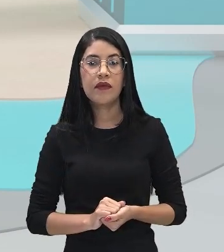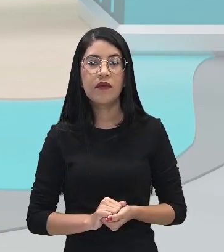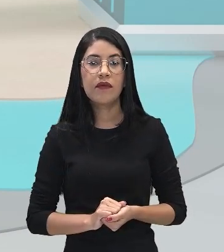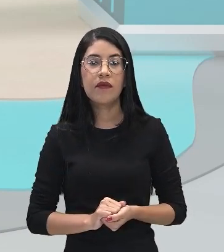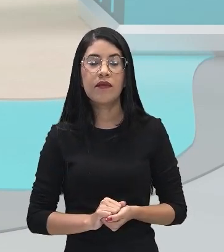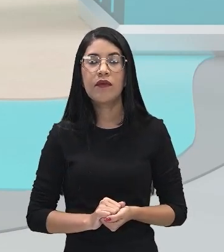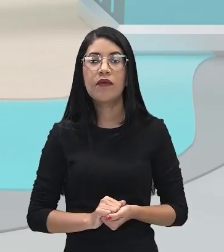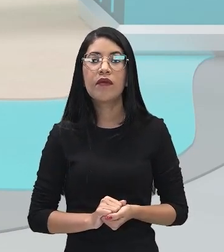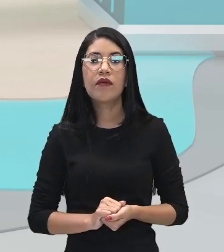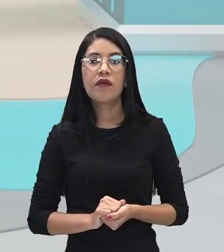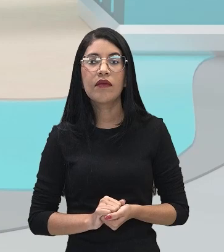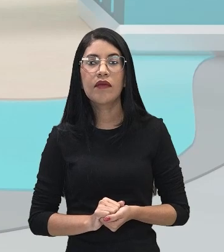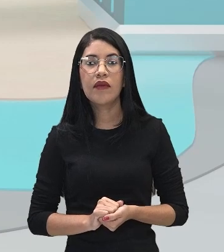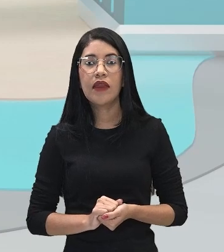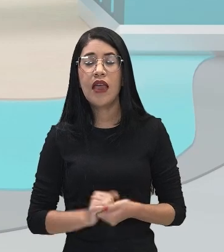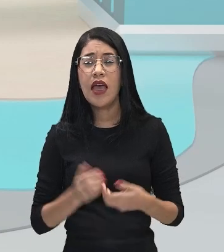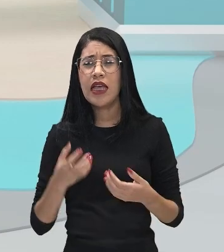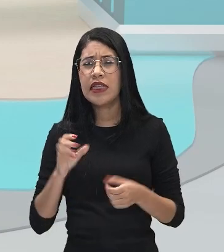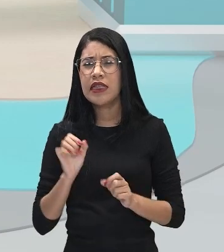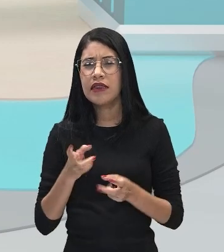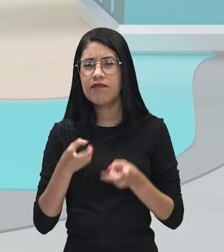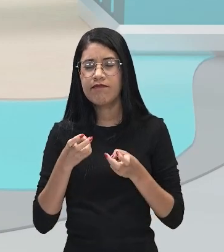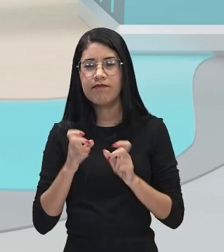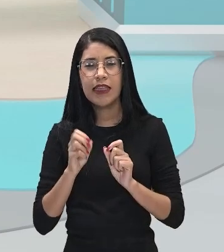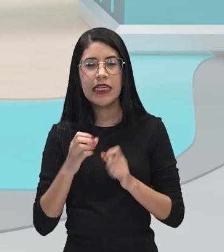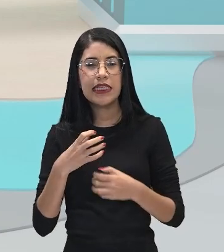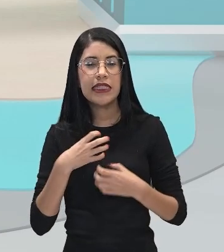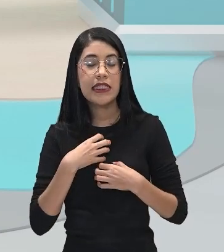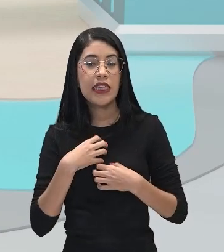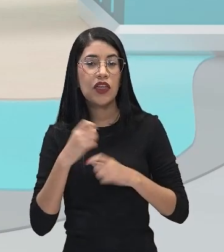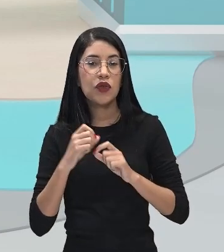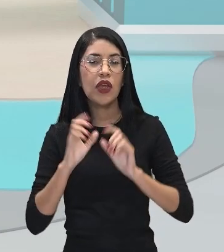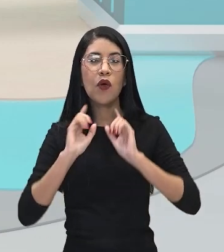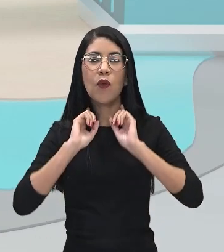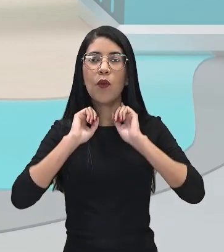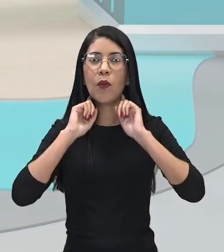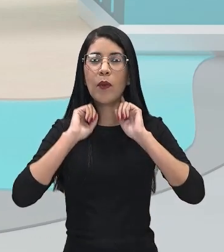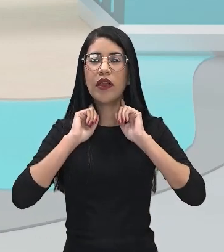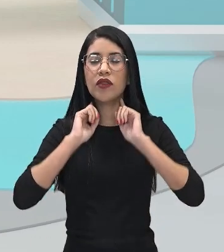sentir trabalhar a musculatura do pescoço,